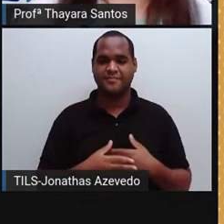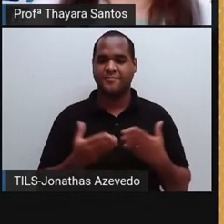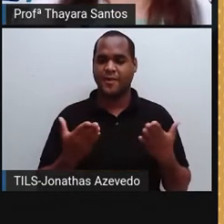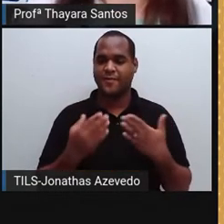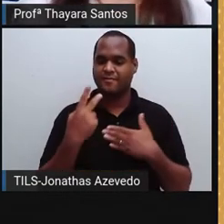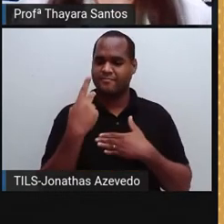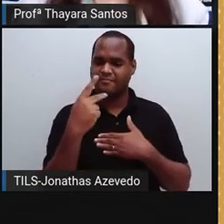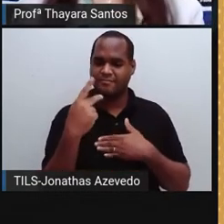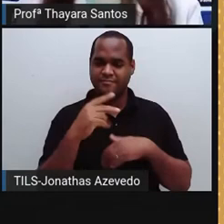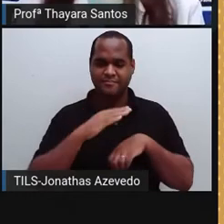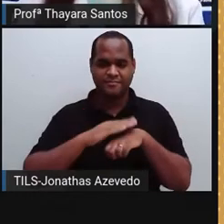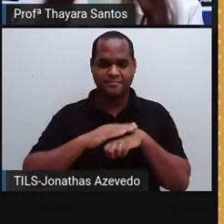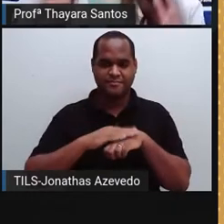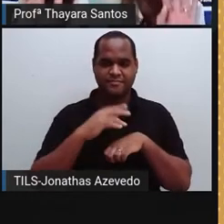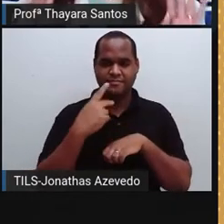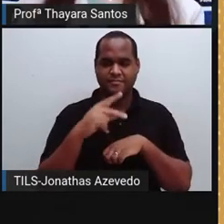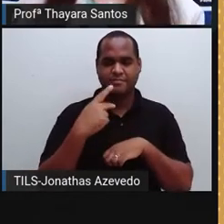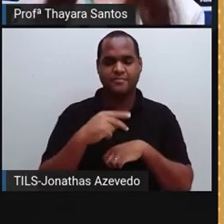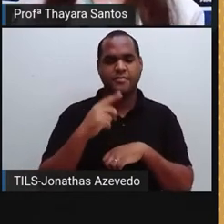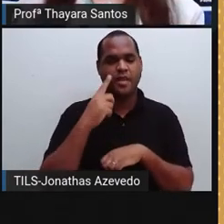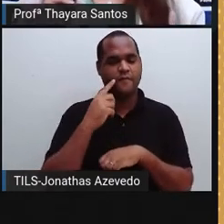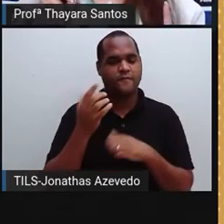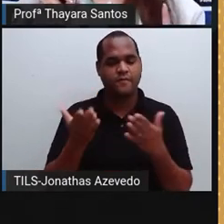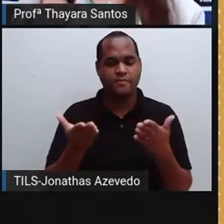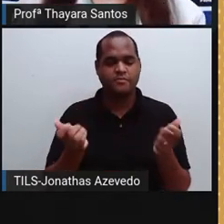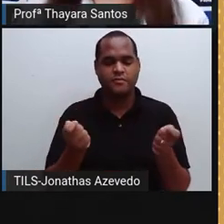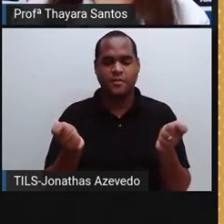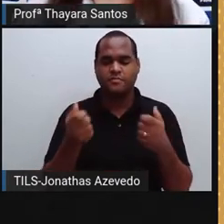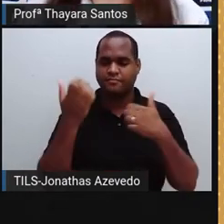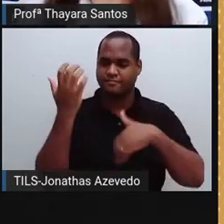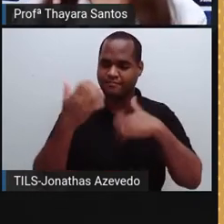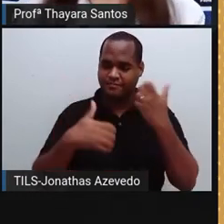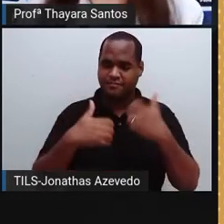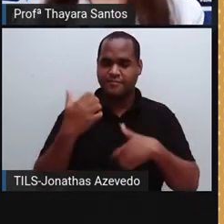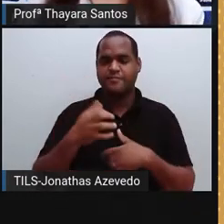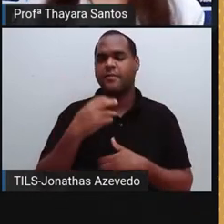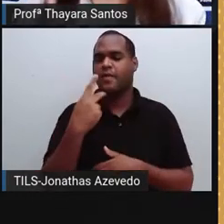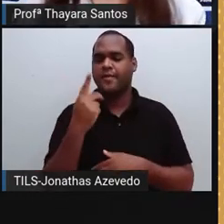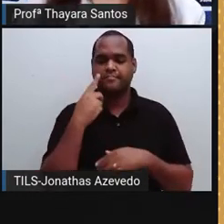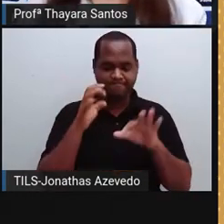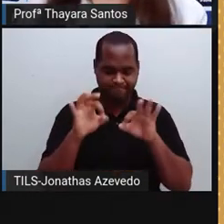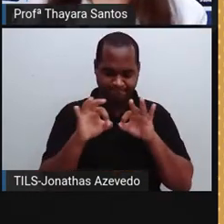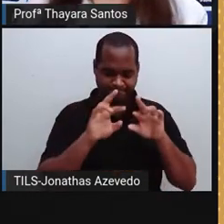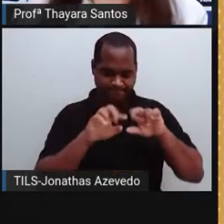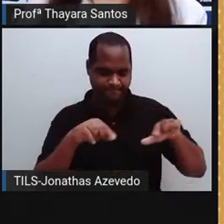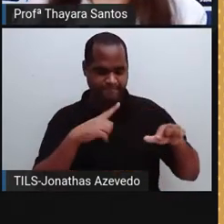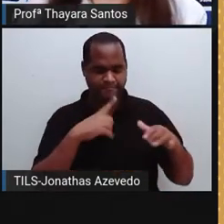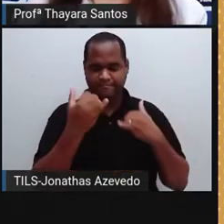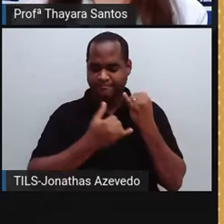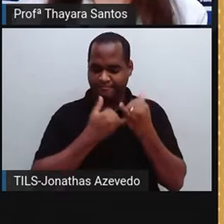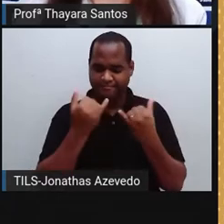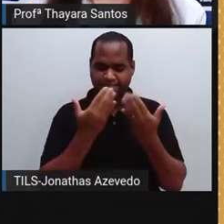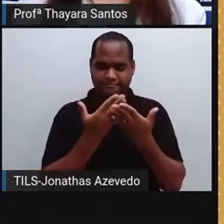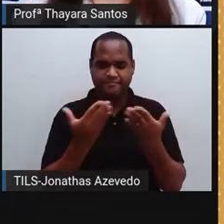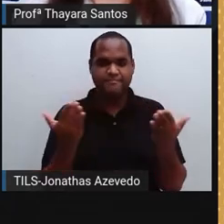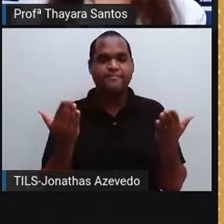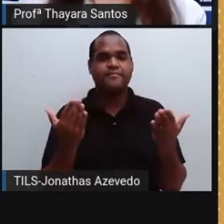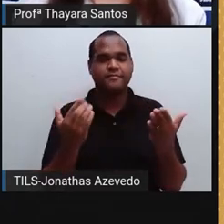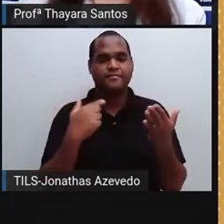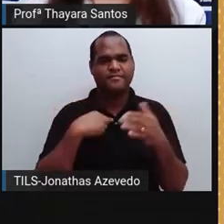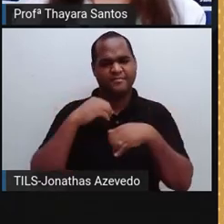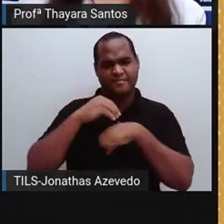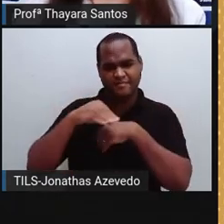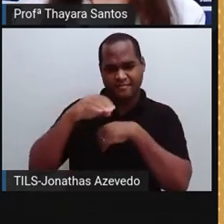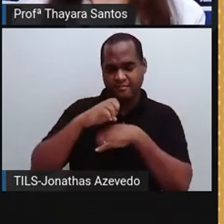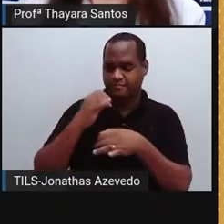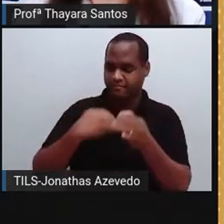dessa vez eu vou deixar com vocês. Eu já fiz o primeiro, agora vocês vão resolver essa brincadeirinha aí. Então, eu peguei um